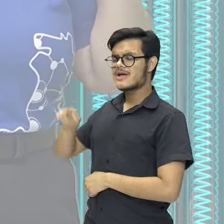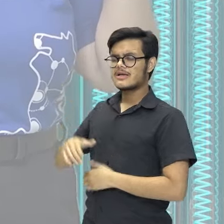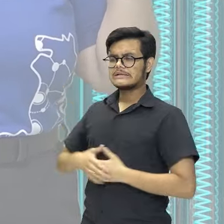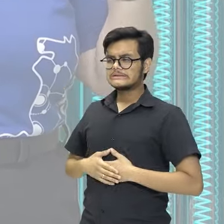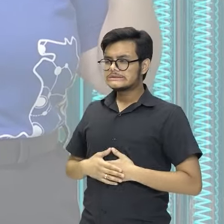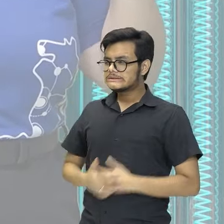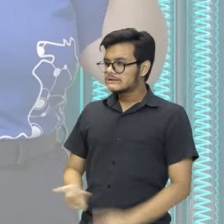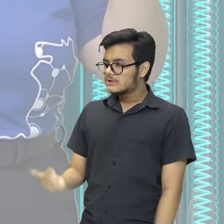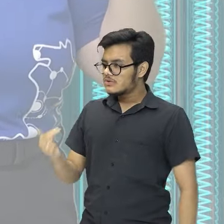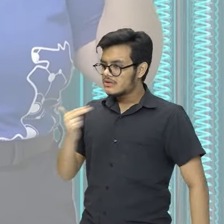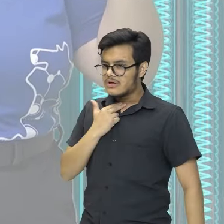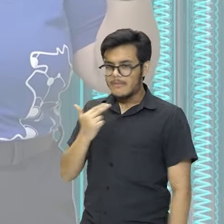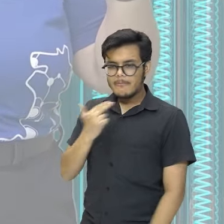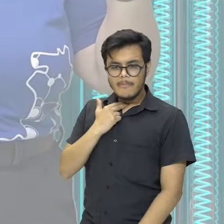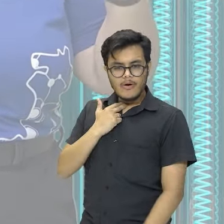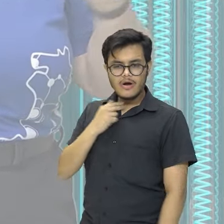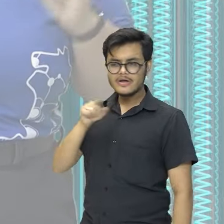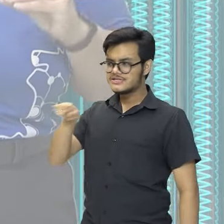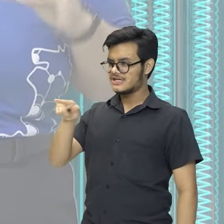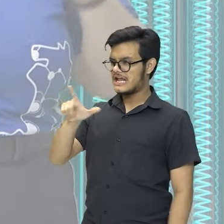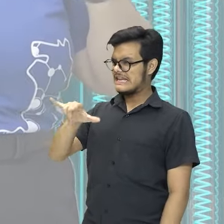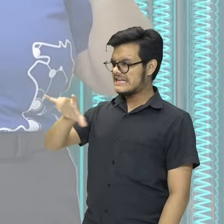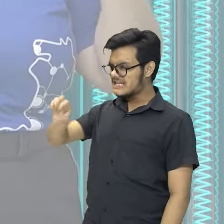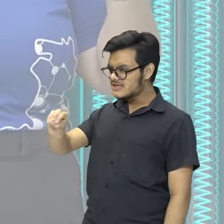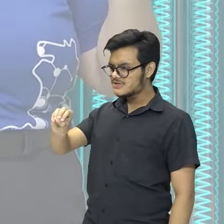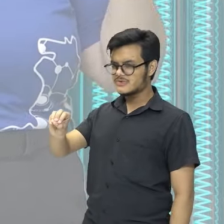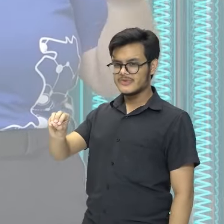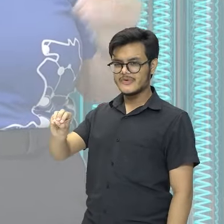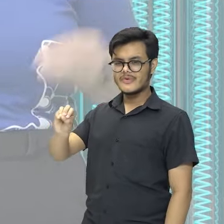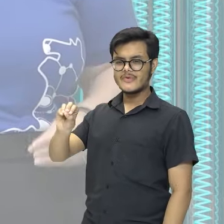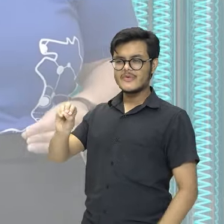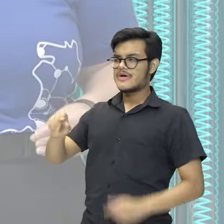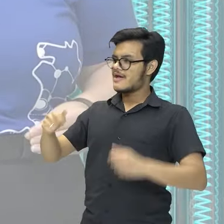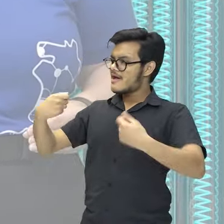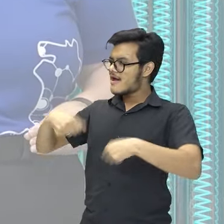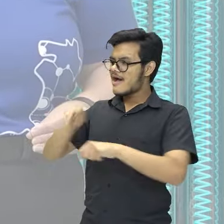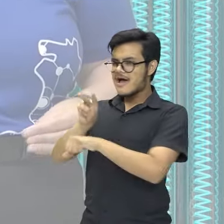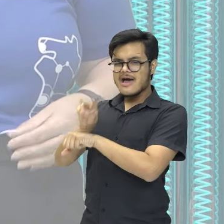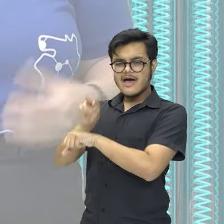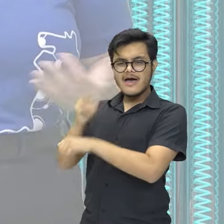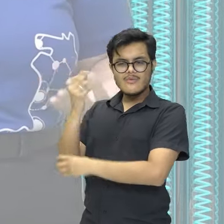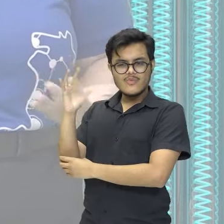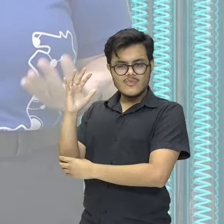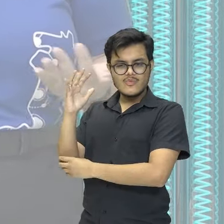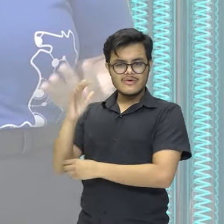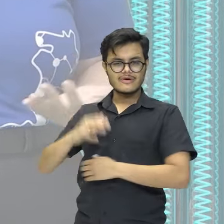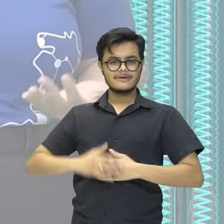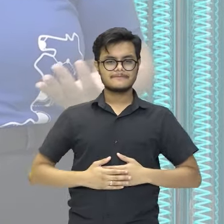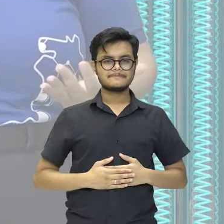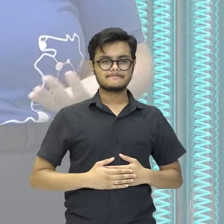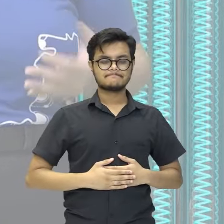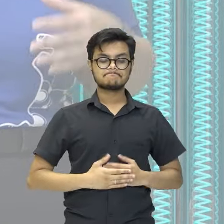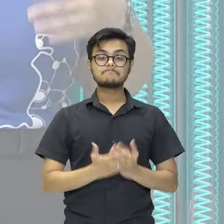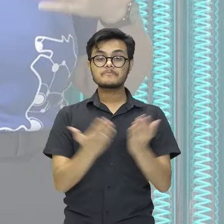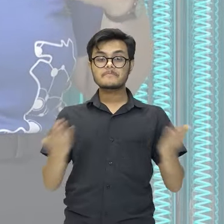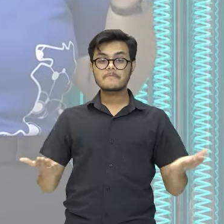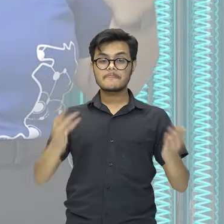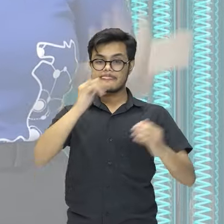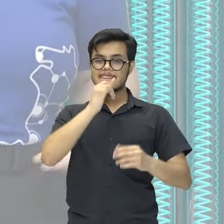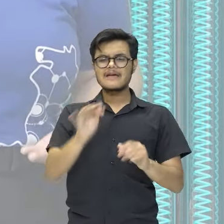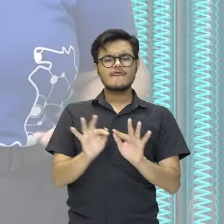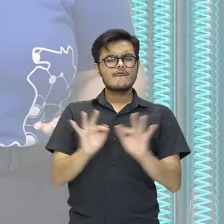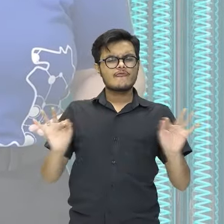isso não pode ficar assim a natureza precisa notem como a fala dela